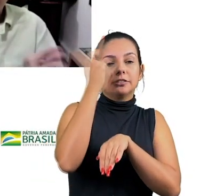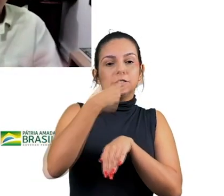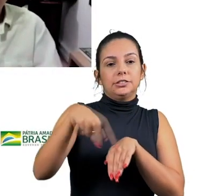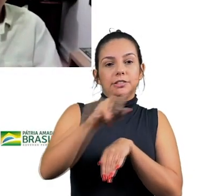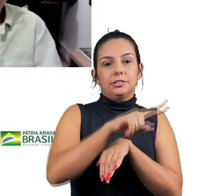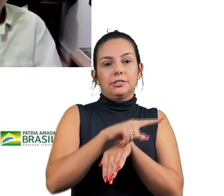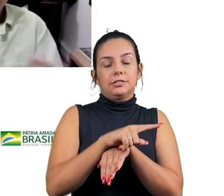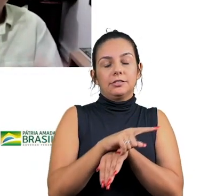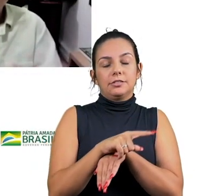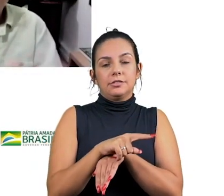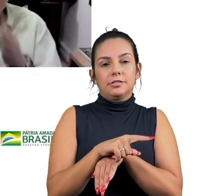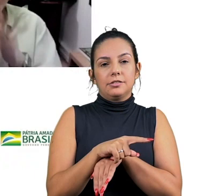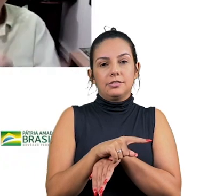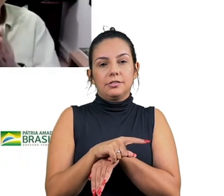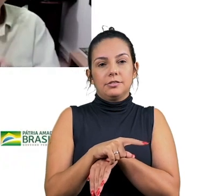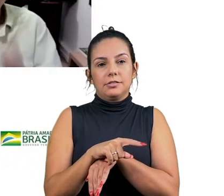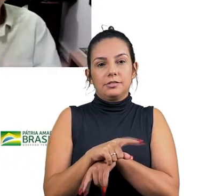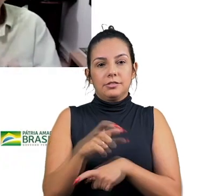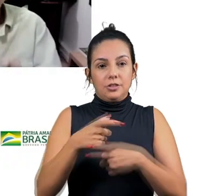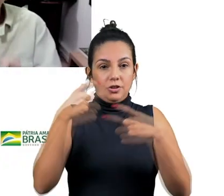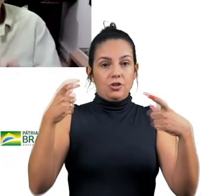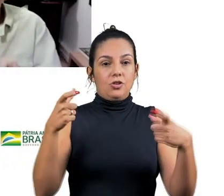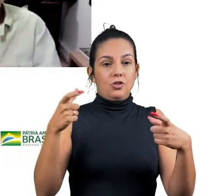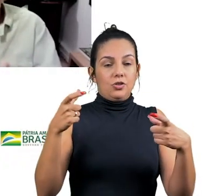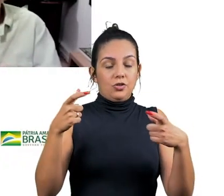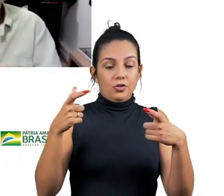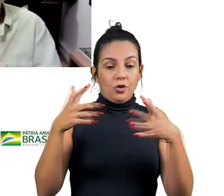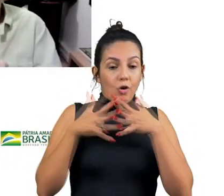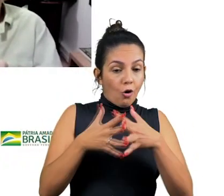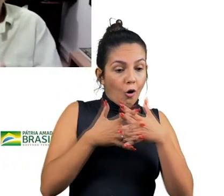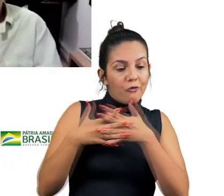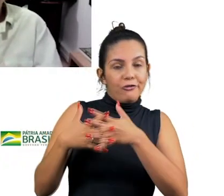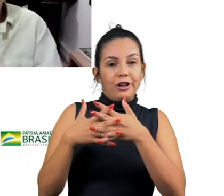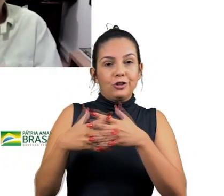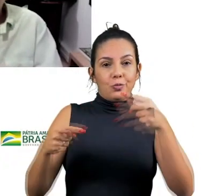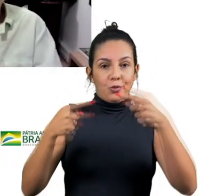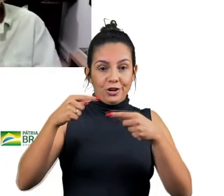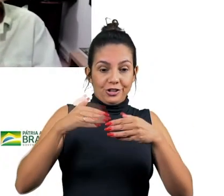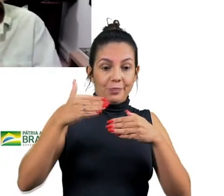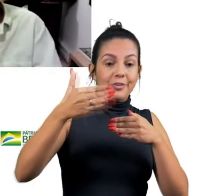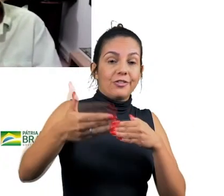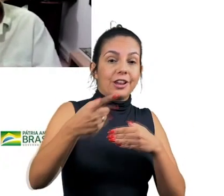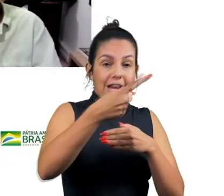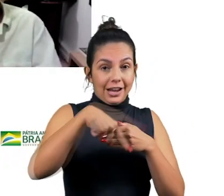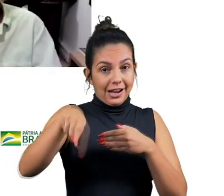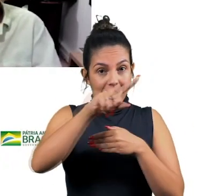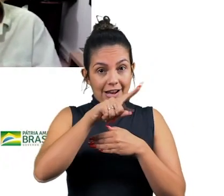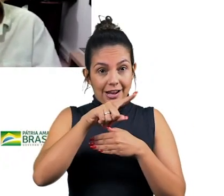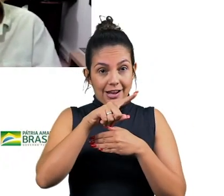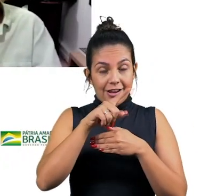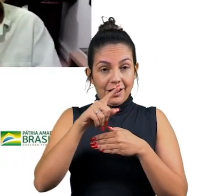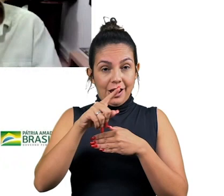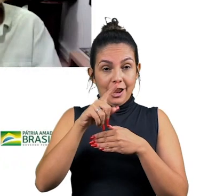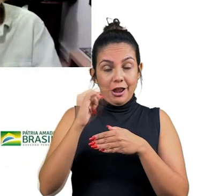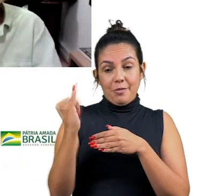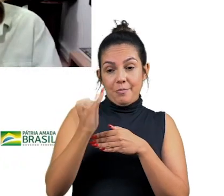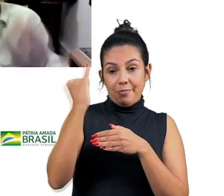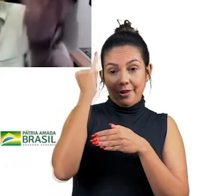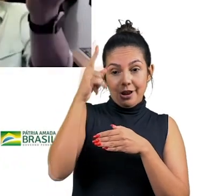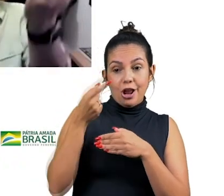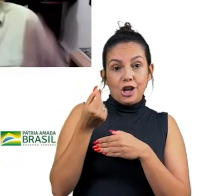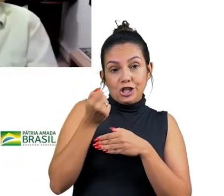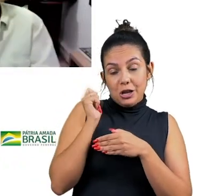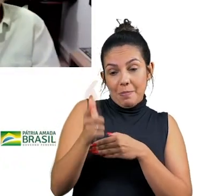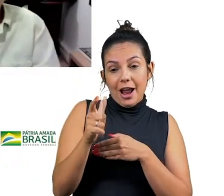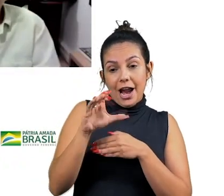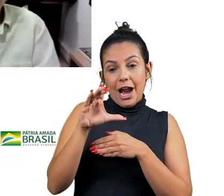ser o grande conflito político daqui para frente. Entre aqueles que dizem, bom, a prioridade é dar dinheiro para o